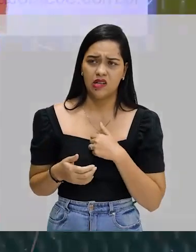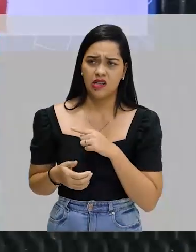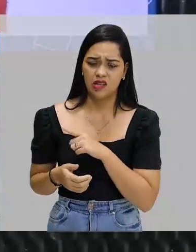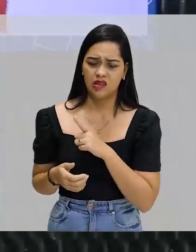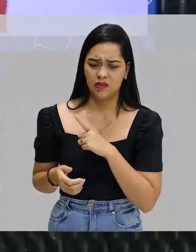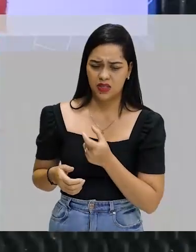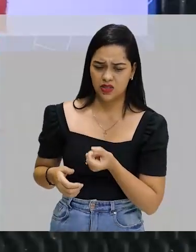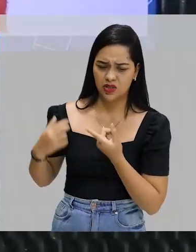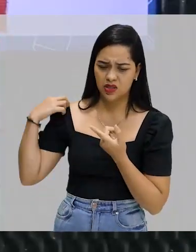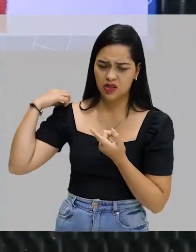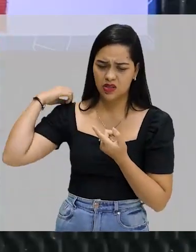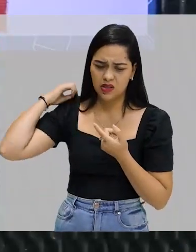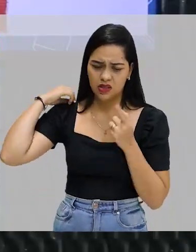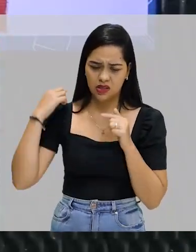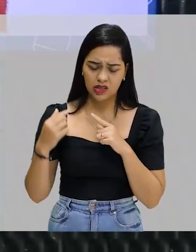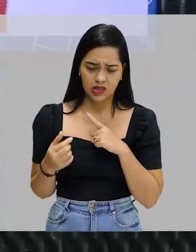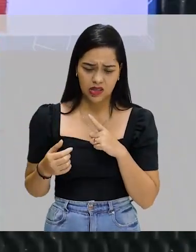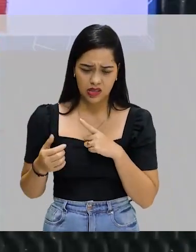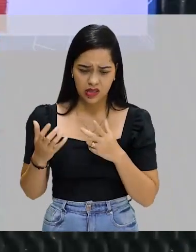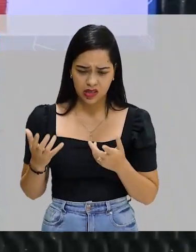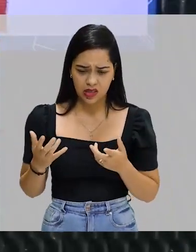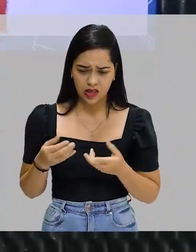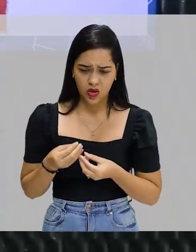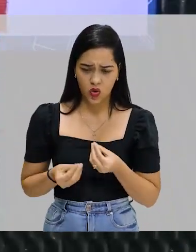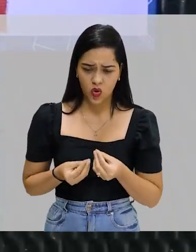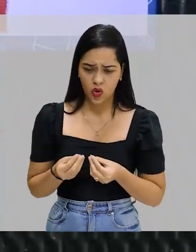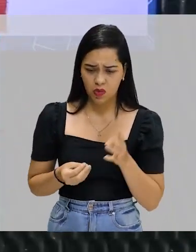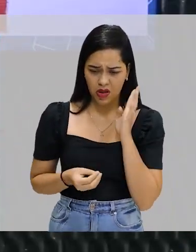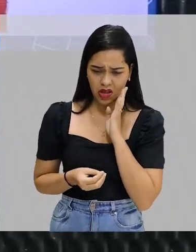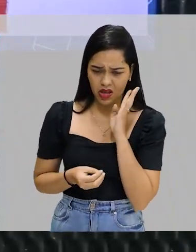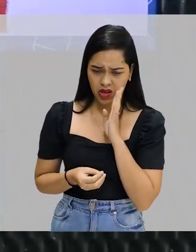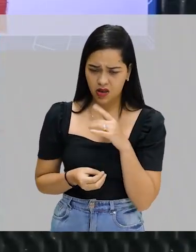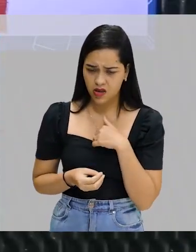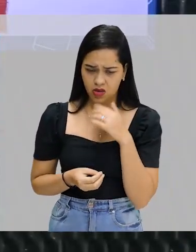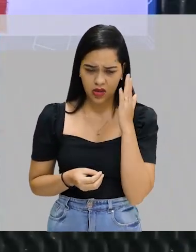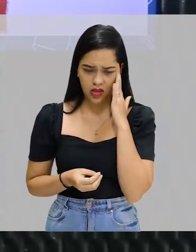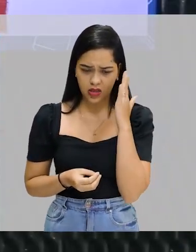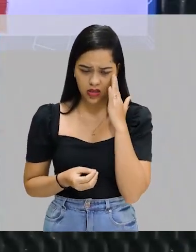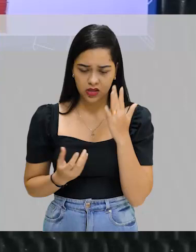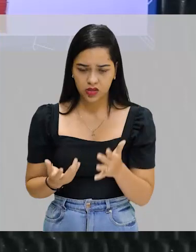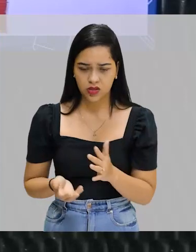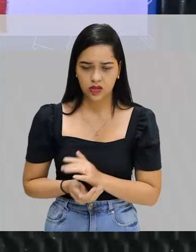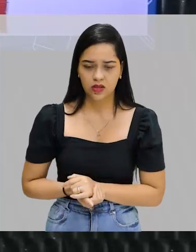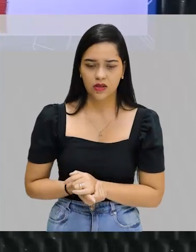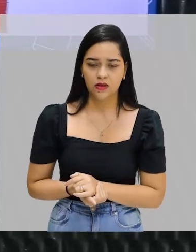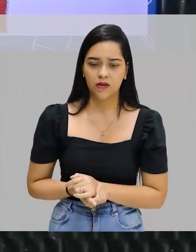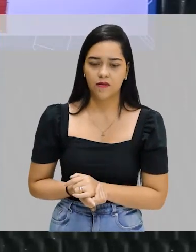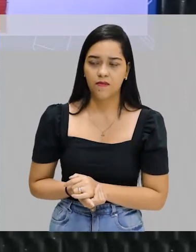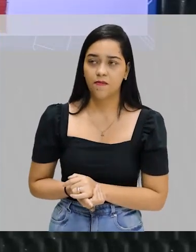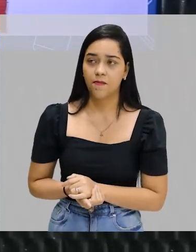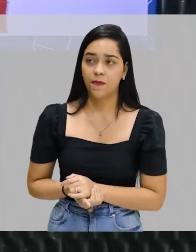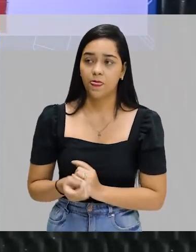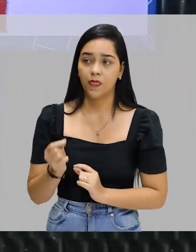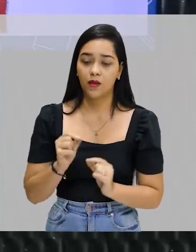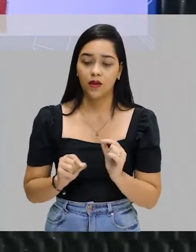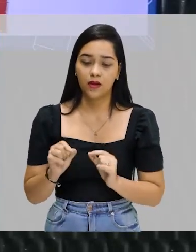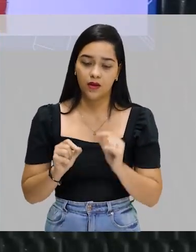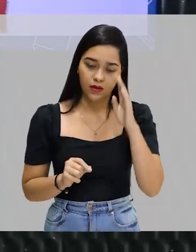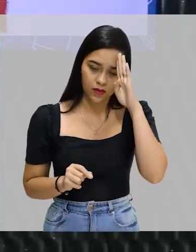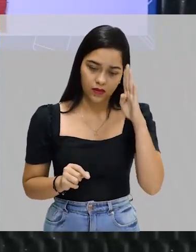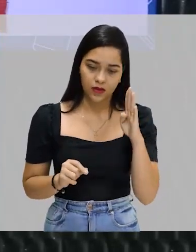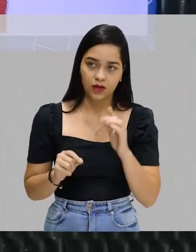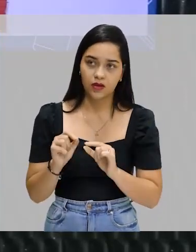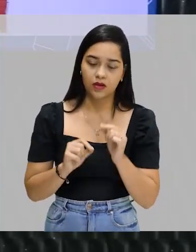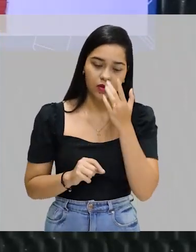obra meio estranha, é muito contemporânea. A obra é legal, eu não entendi a obra. Pois é, não entendeu que o personagem principal